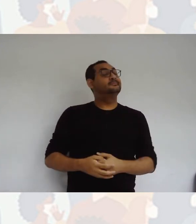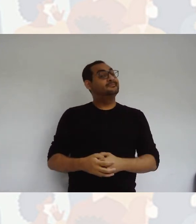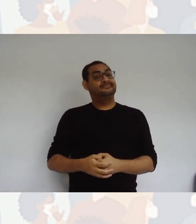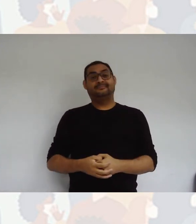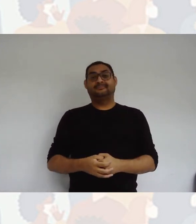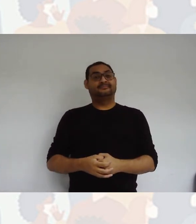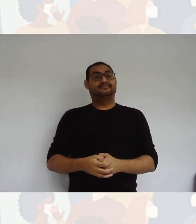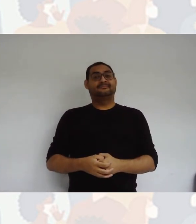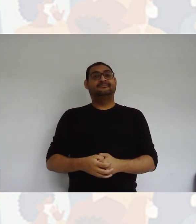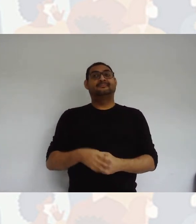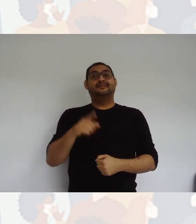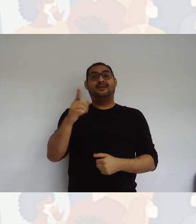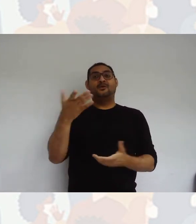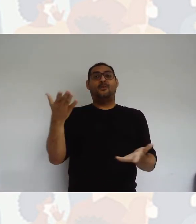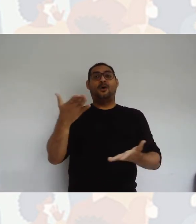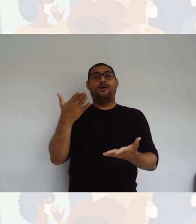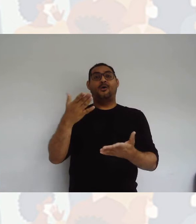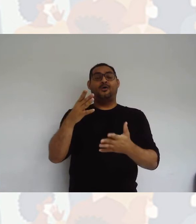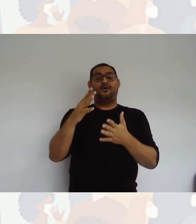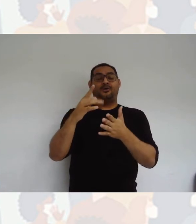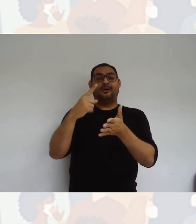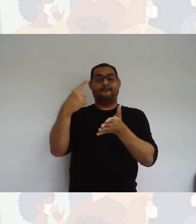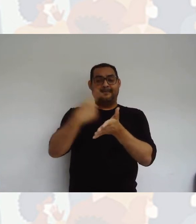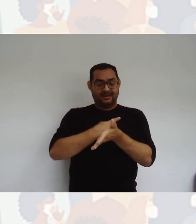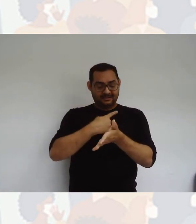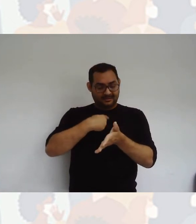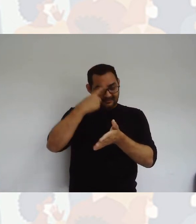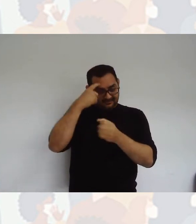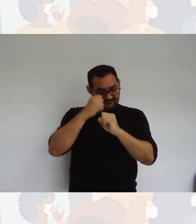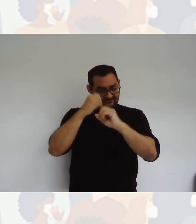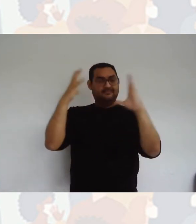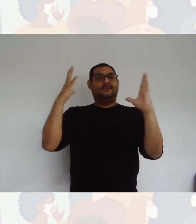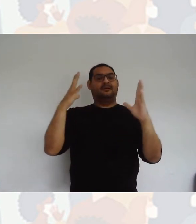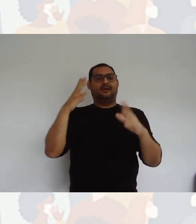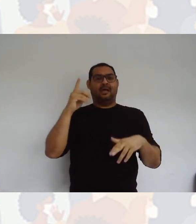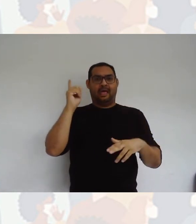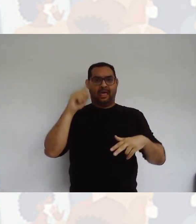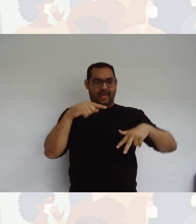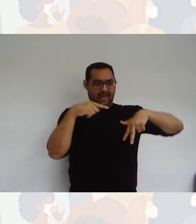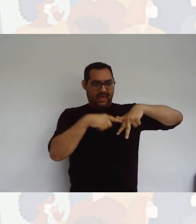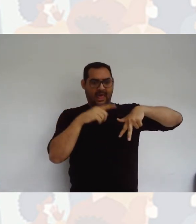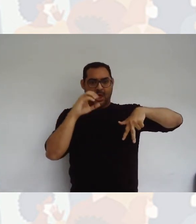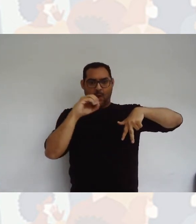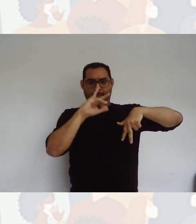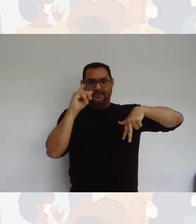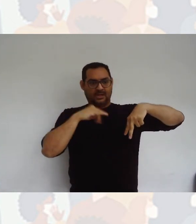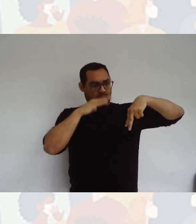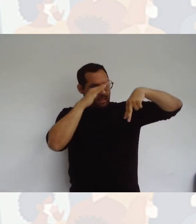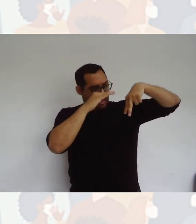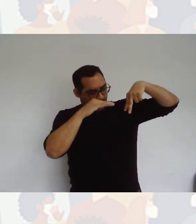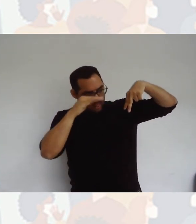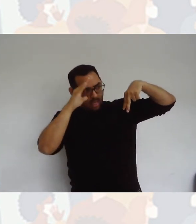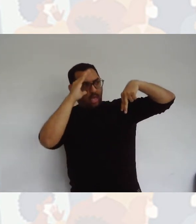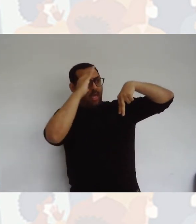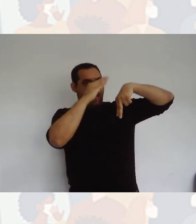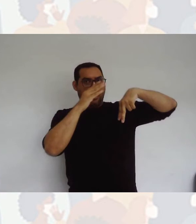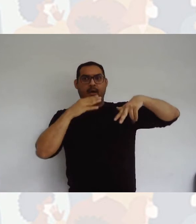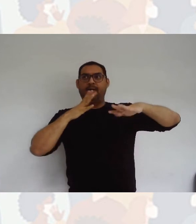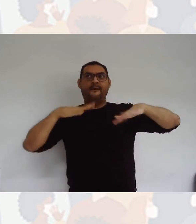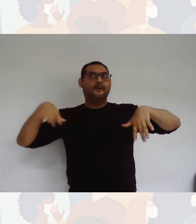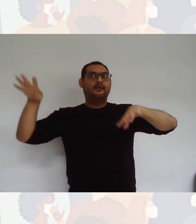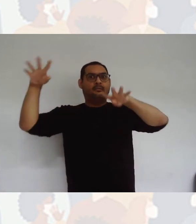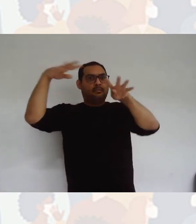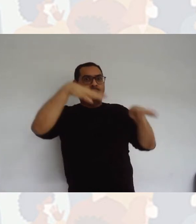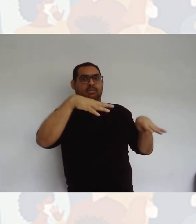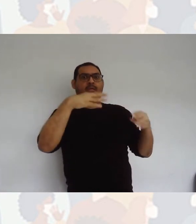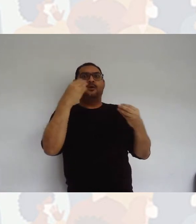bondosamente me fez pensar, objetos para a observação pública, né? Não,